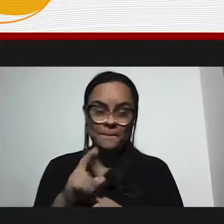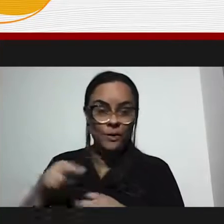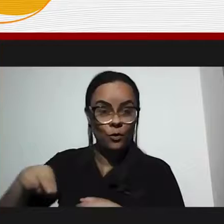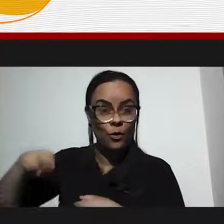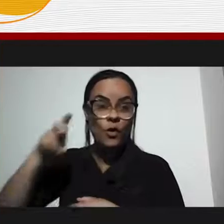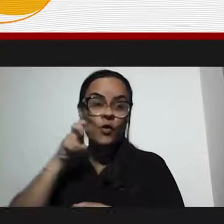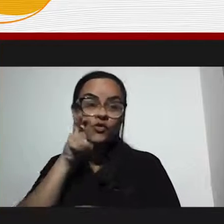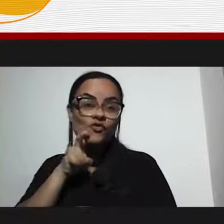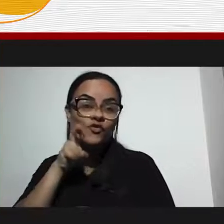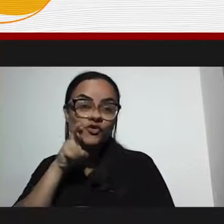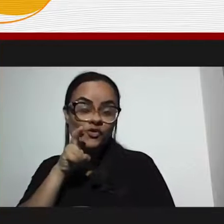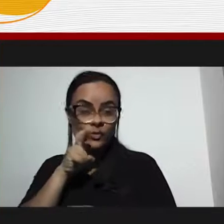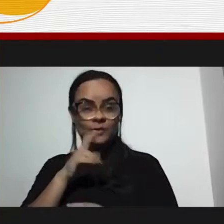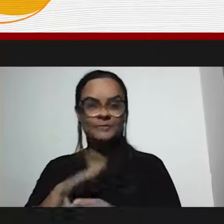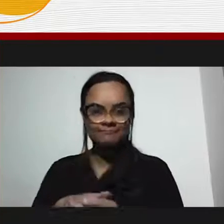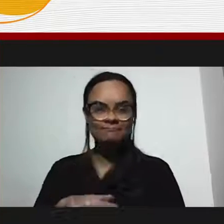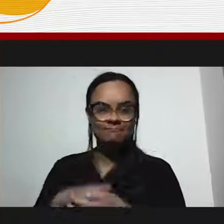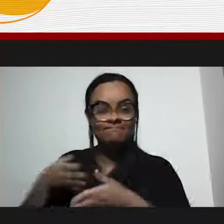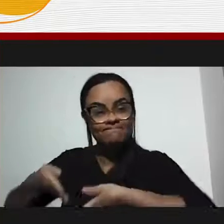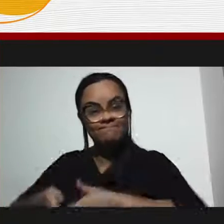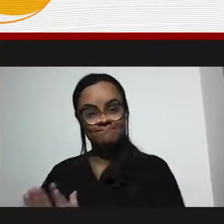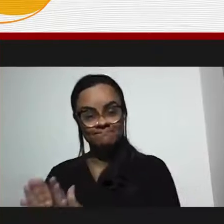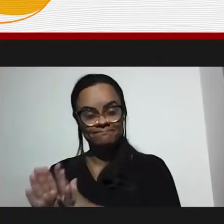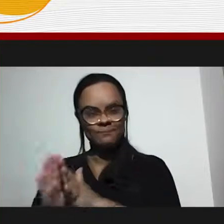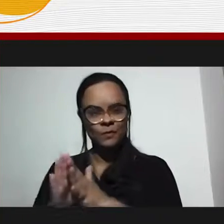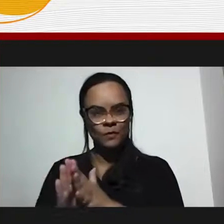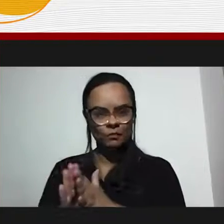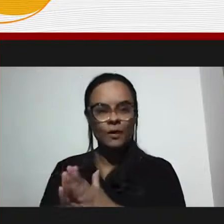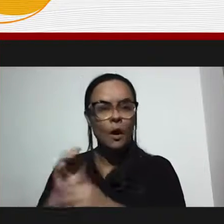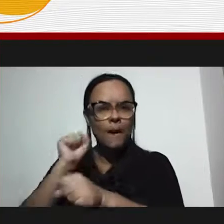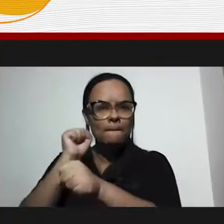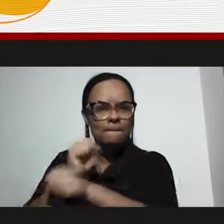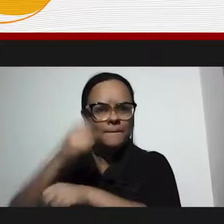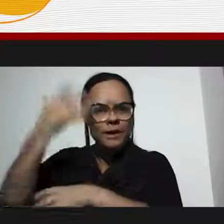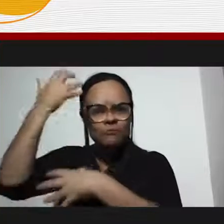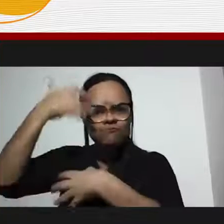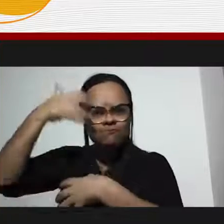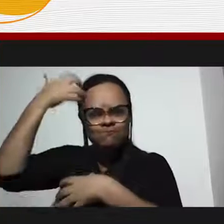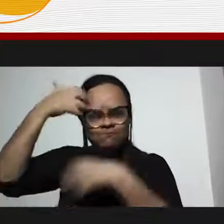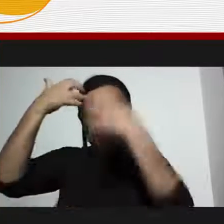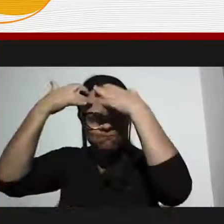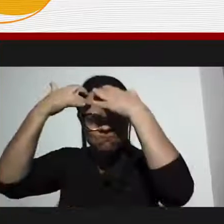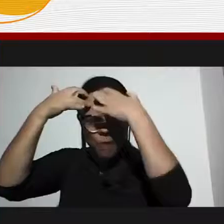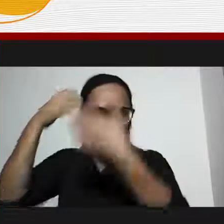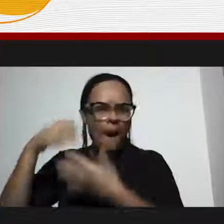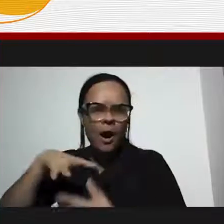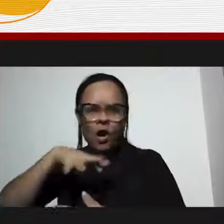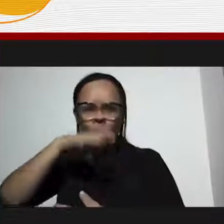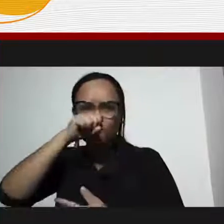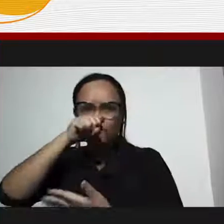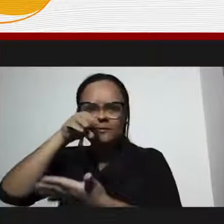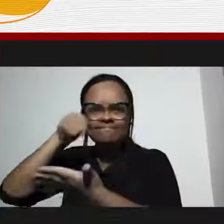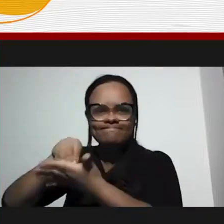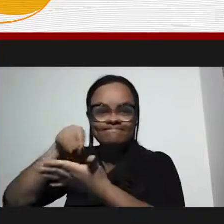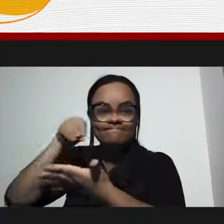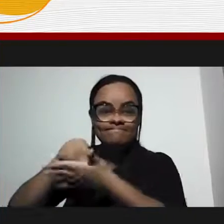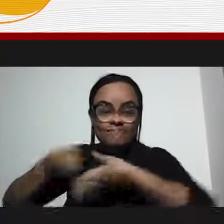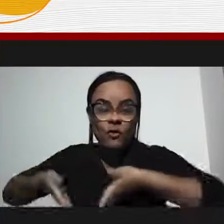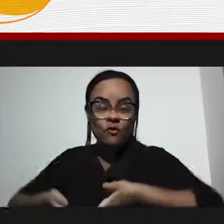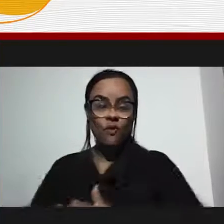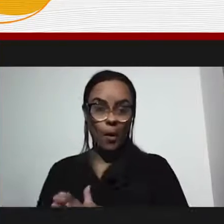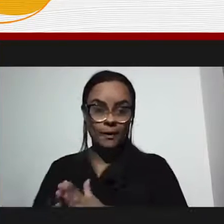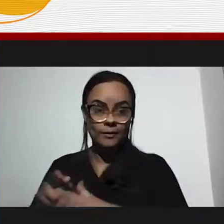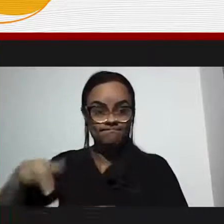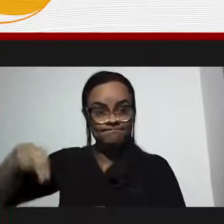do Rio Grande do Norte, nasci com uma paralisia cerebral, falta de oxigenação durante o parto, e o bairro que eu